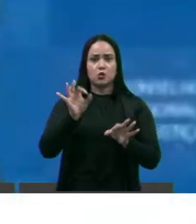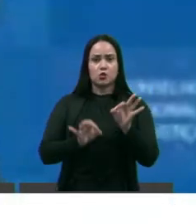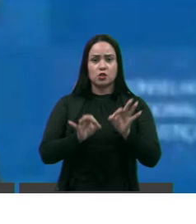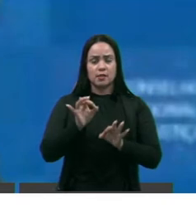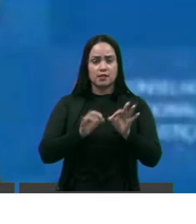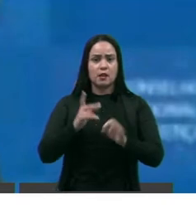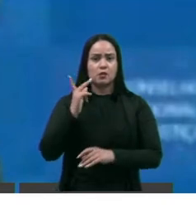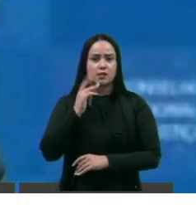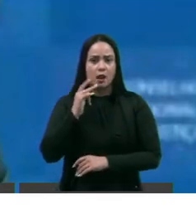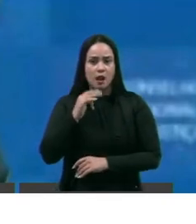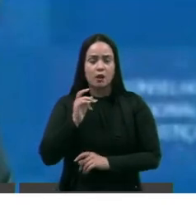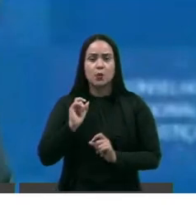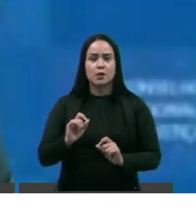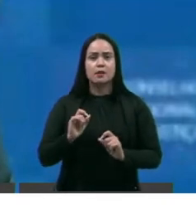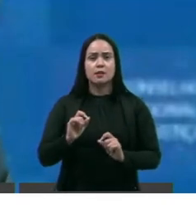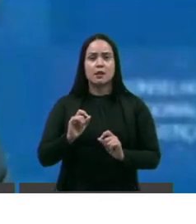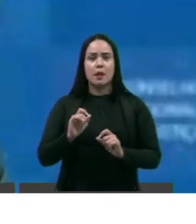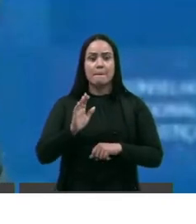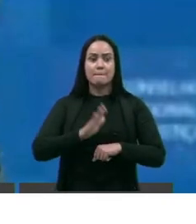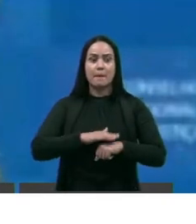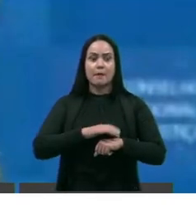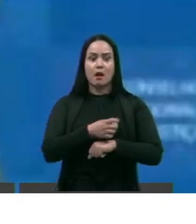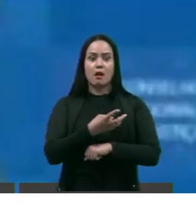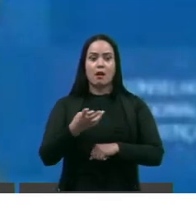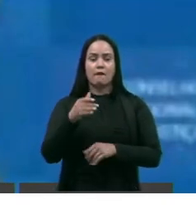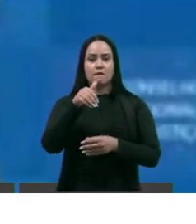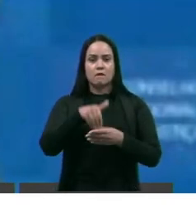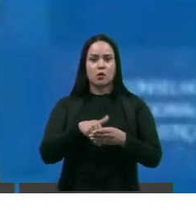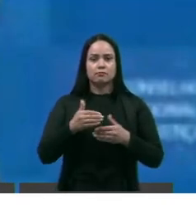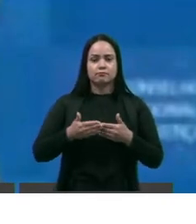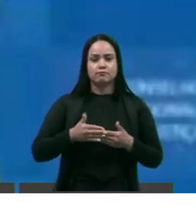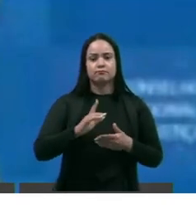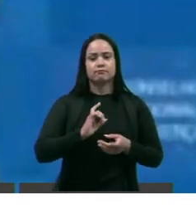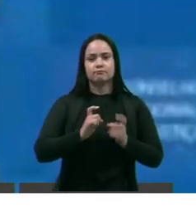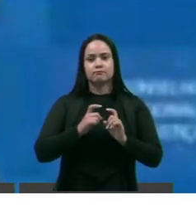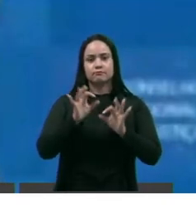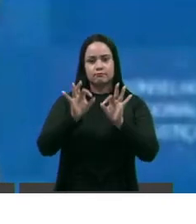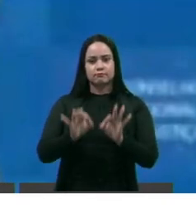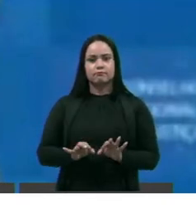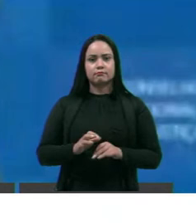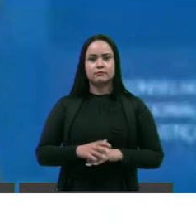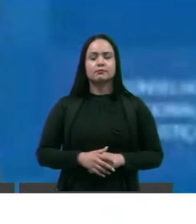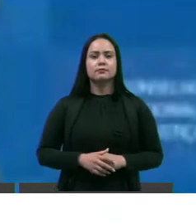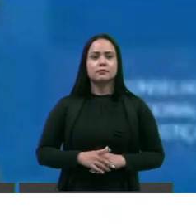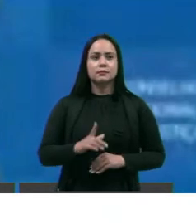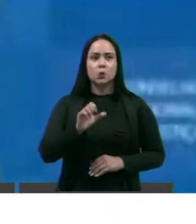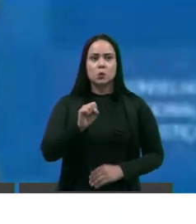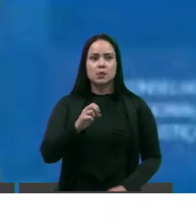Ceará, que, por maioria de votos, no bojo do procedimento administrativo disciplinar